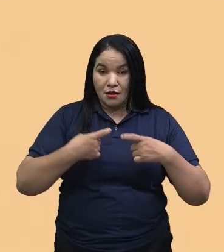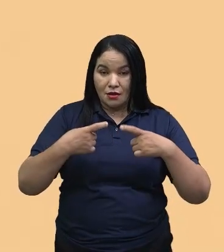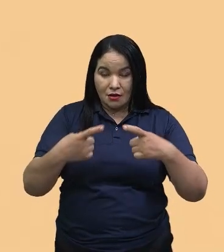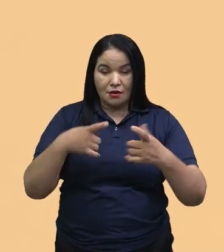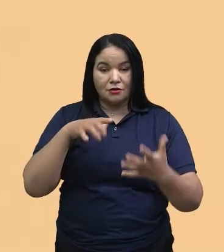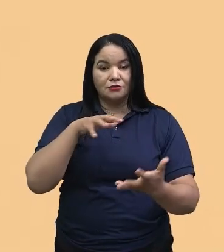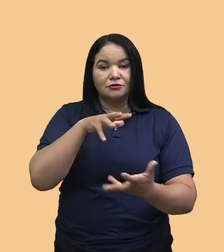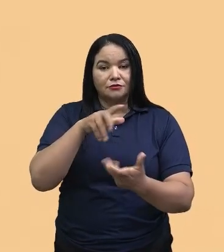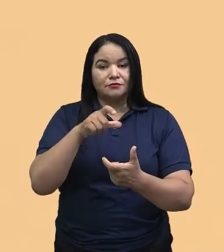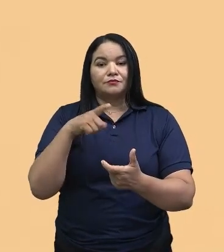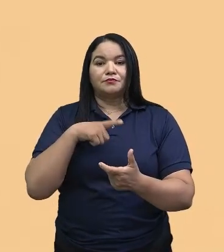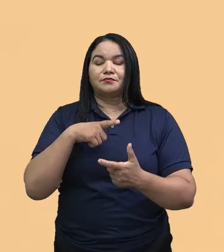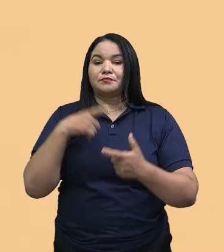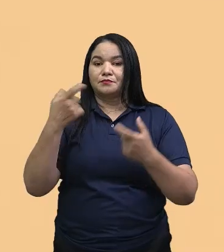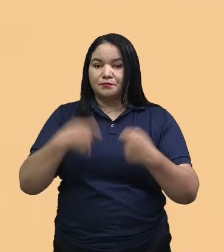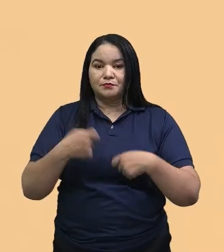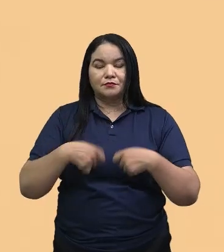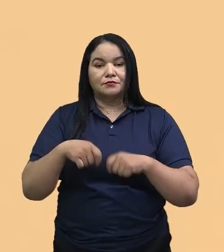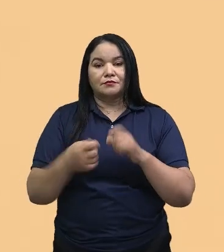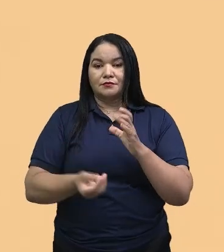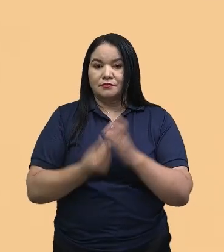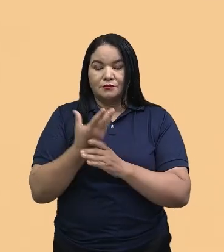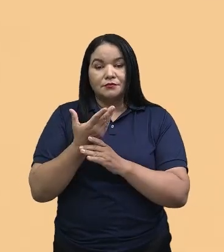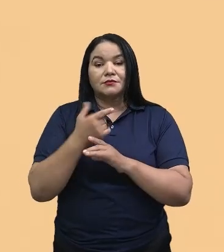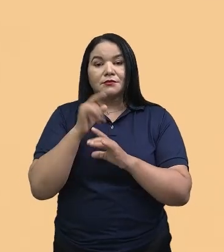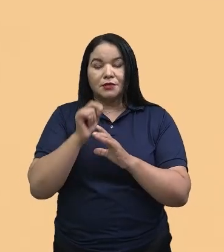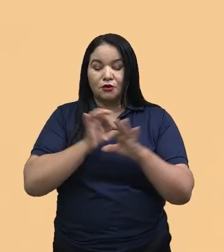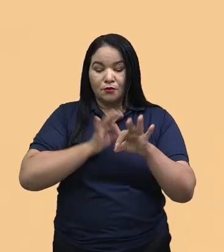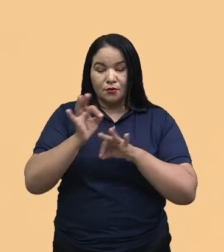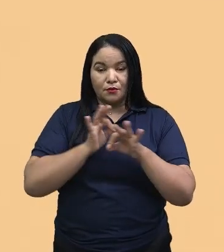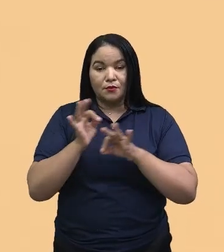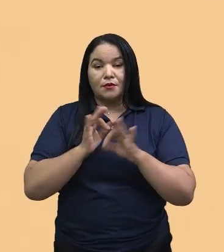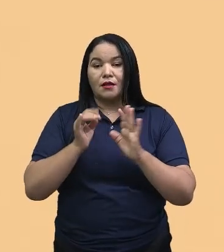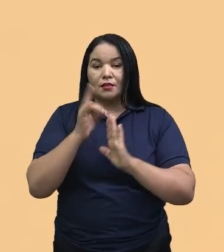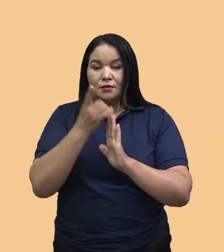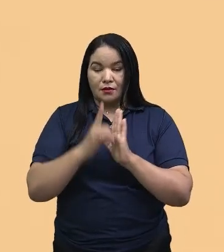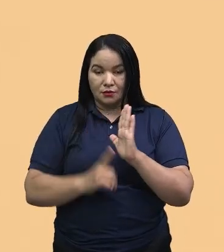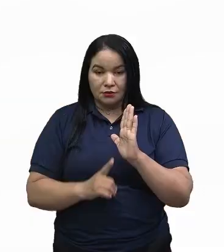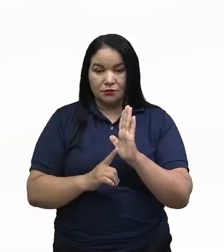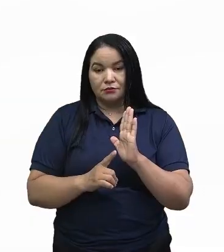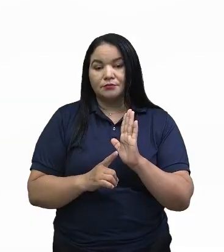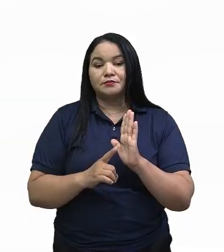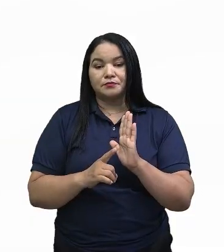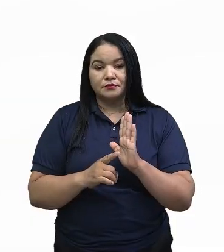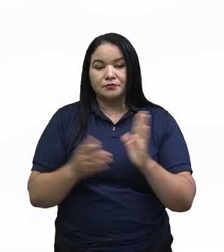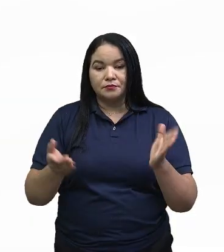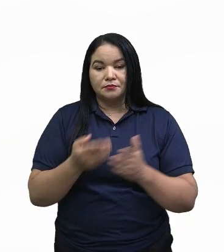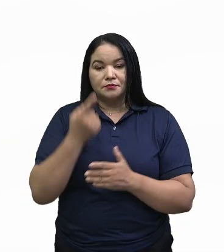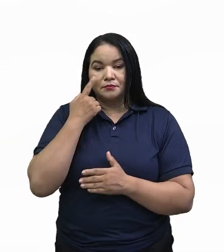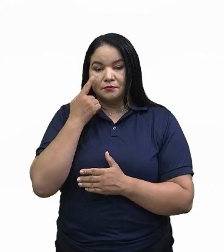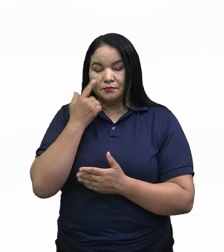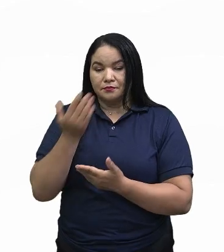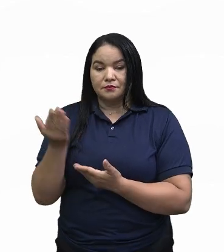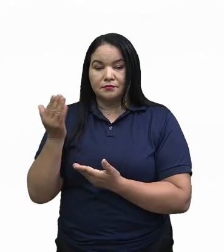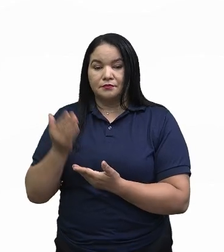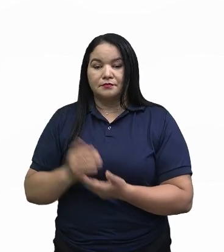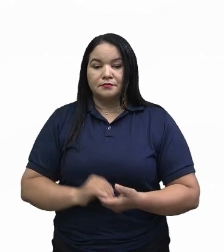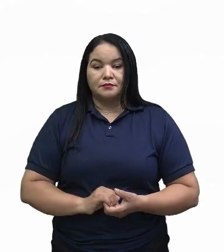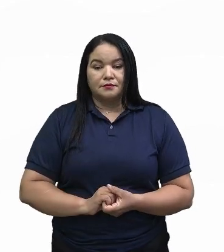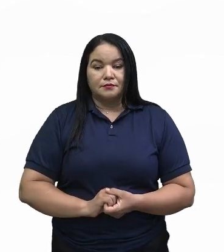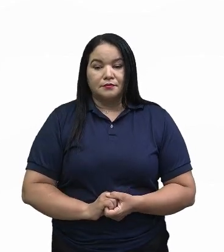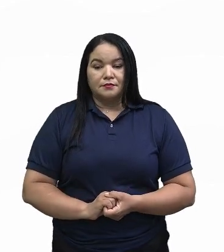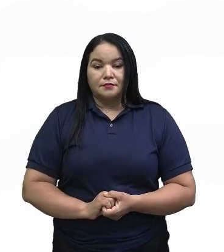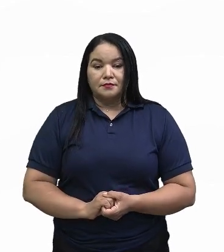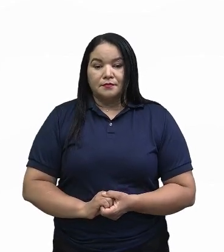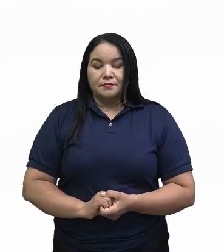Mundial, fez-se necessário a criação dessa declaração, como podemos analisar na nossa próxima